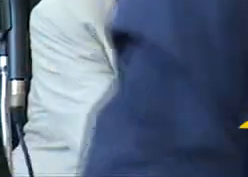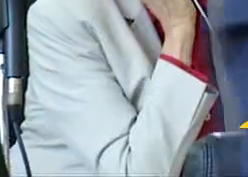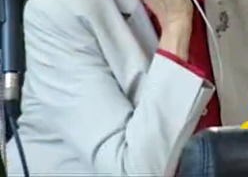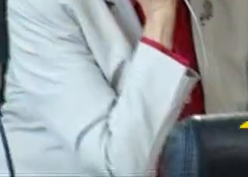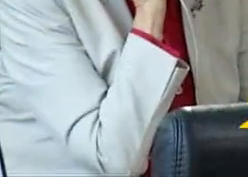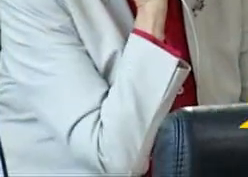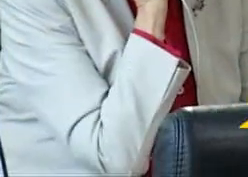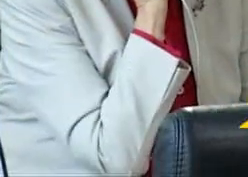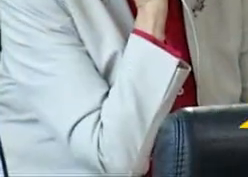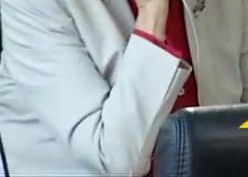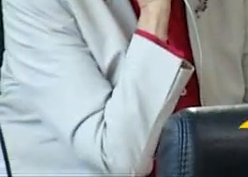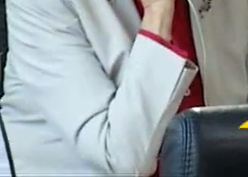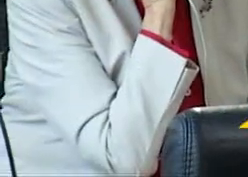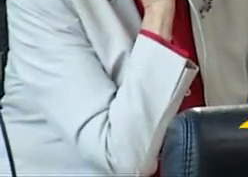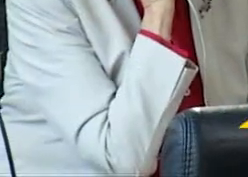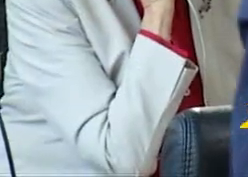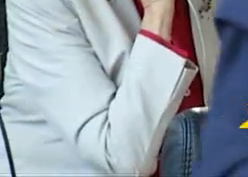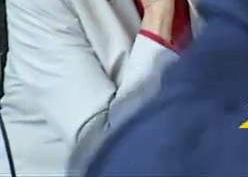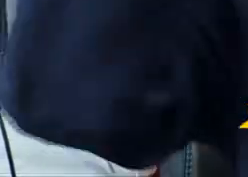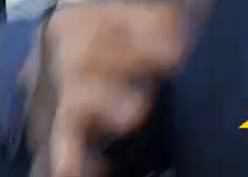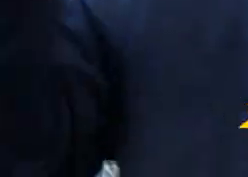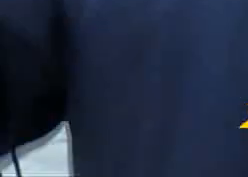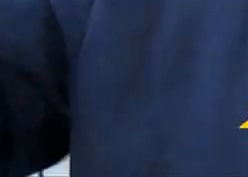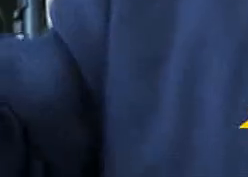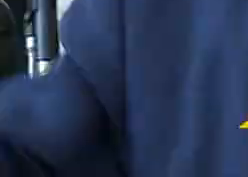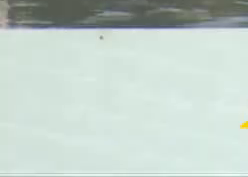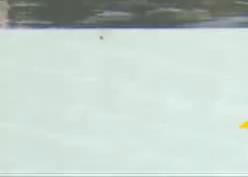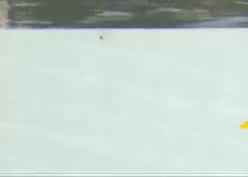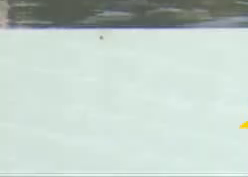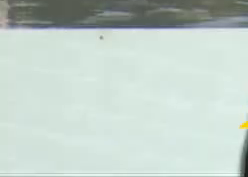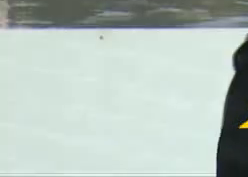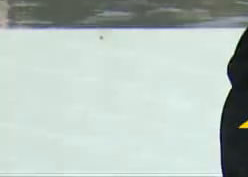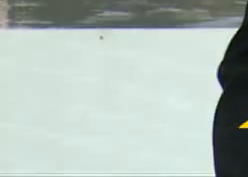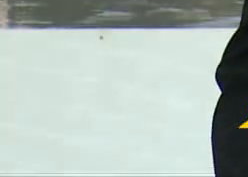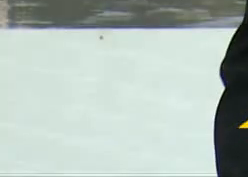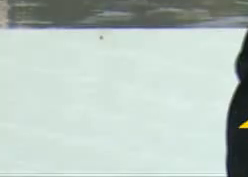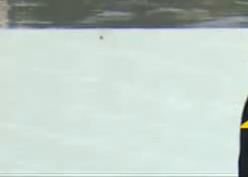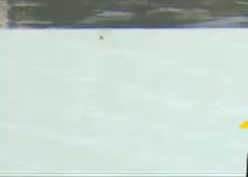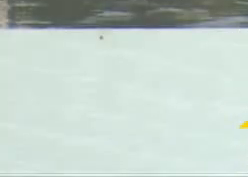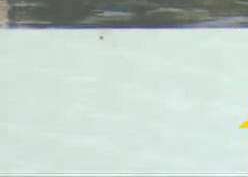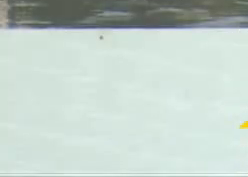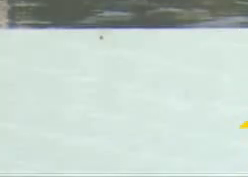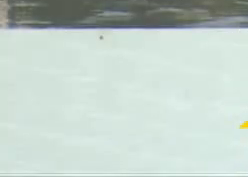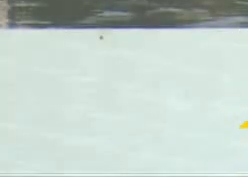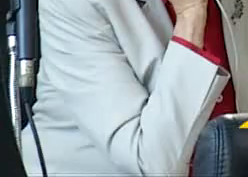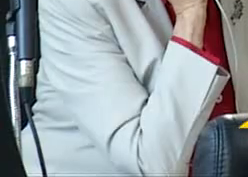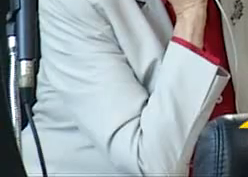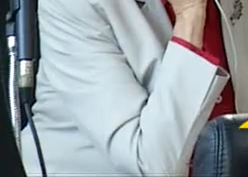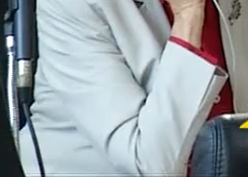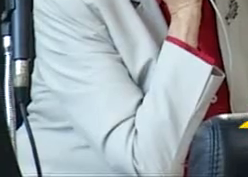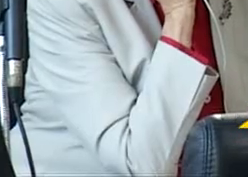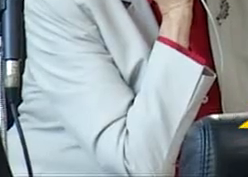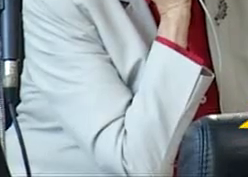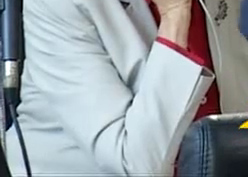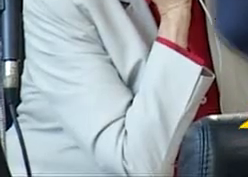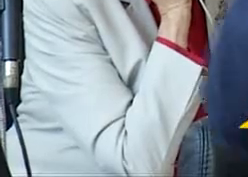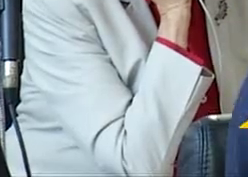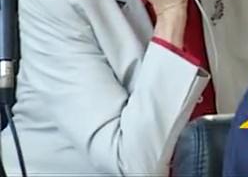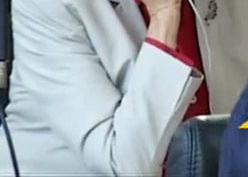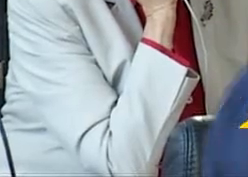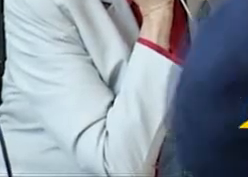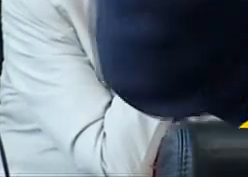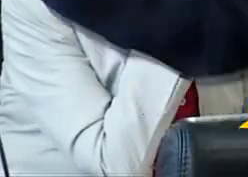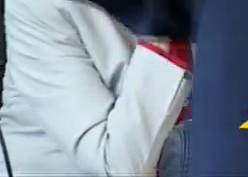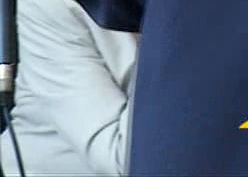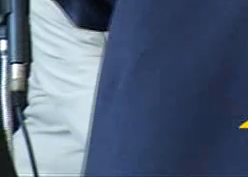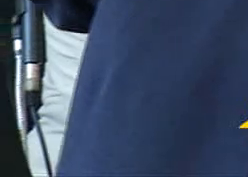cidade, é nossa cidade que sai o nossas voto. Nossas crianças, é aqui Vanderlei, que vem pegar. Que precisam. Portanto, vereador, hoje eu tenho uma reunião,